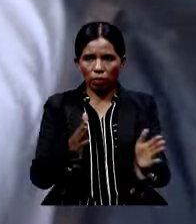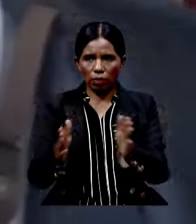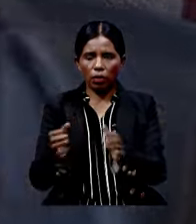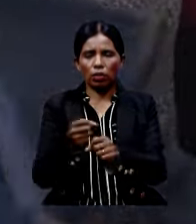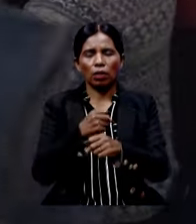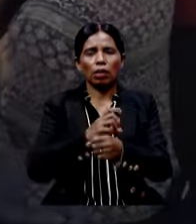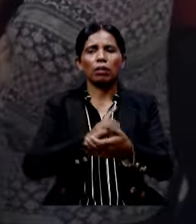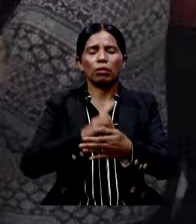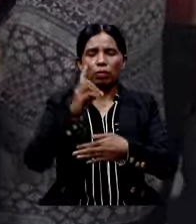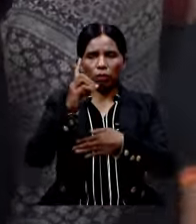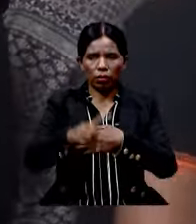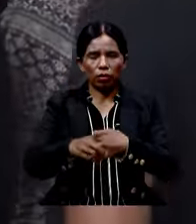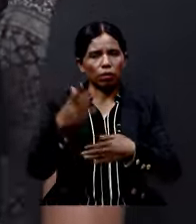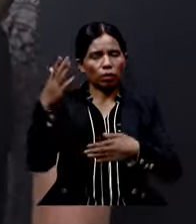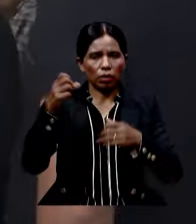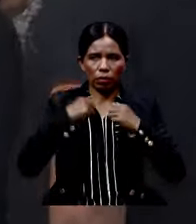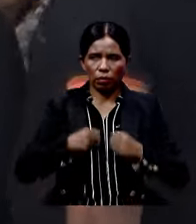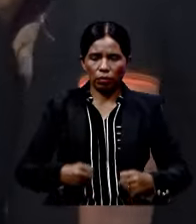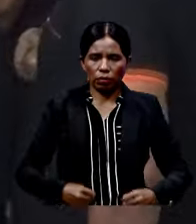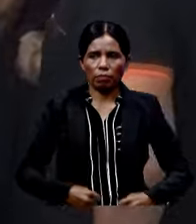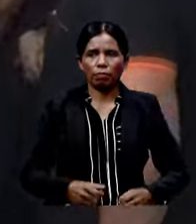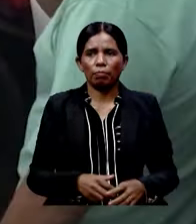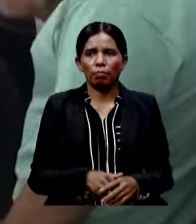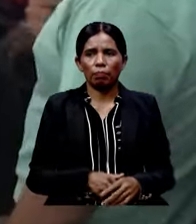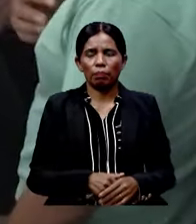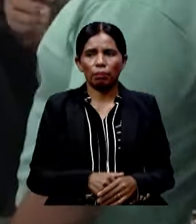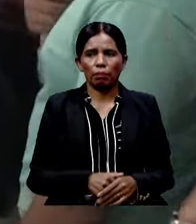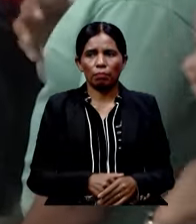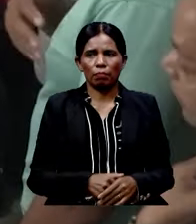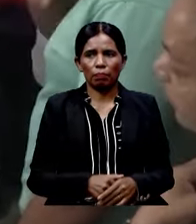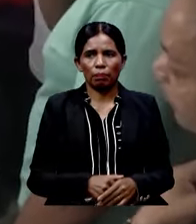desenvolvimento liu-liu iha area Saudi. Adriano Verdial, Zemir Santos, ZMN.